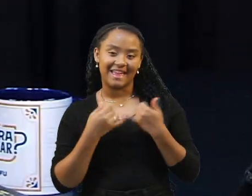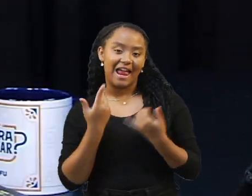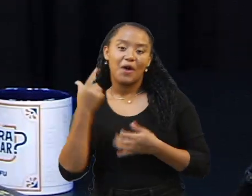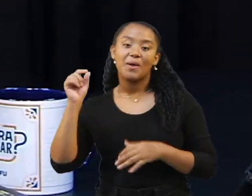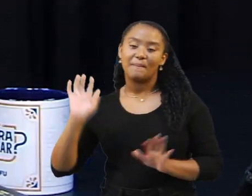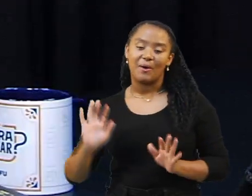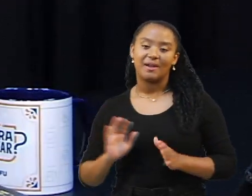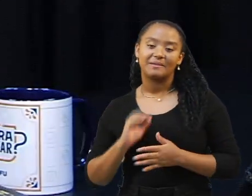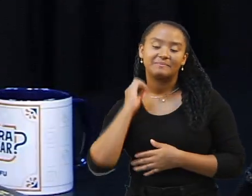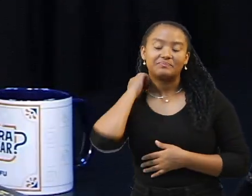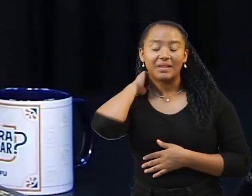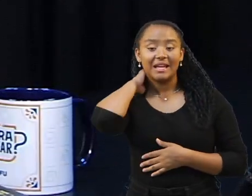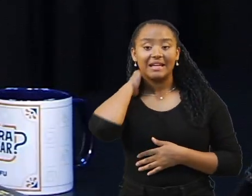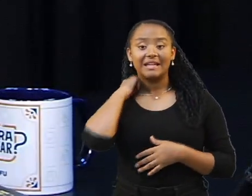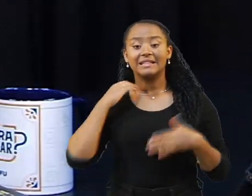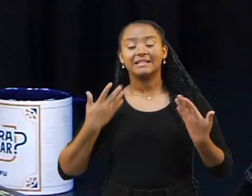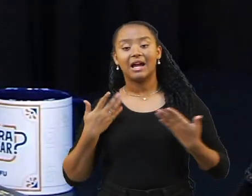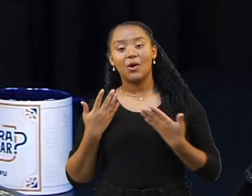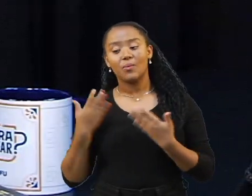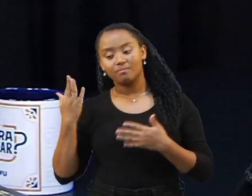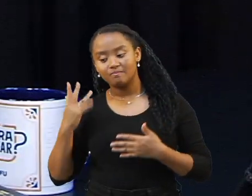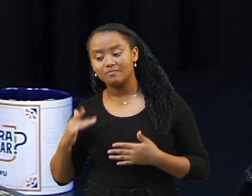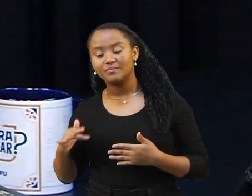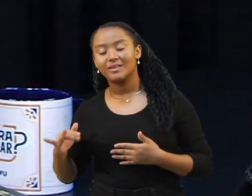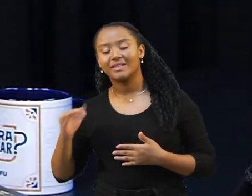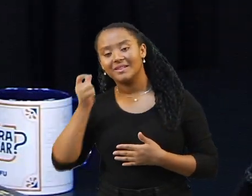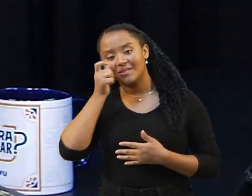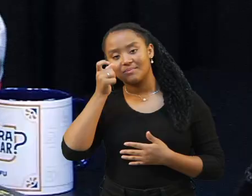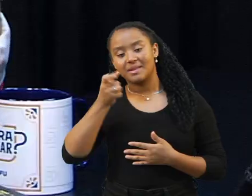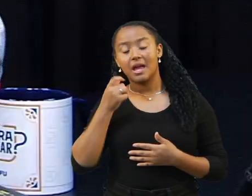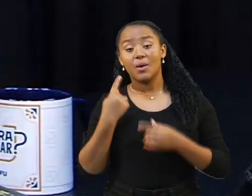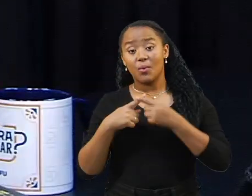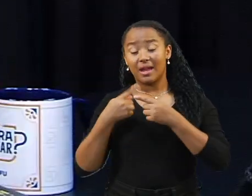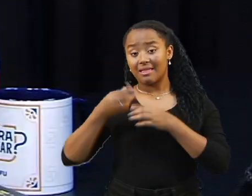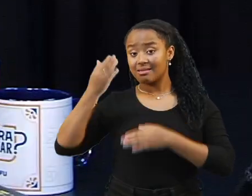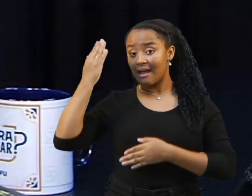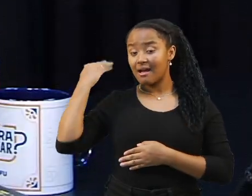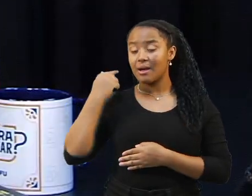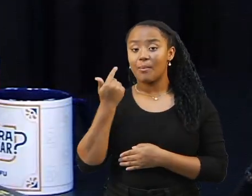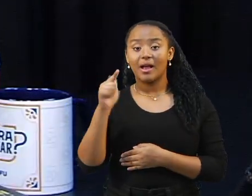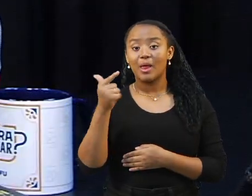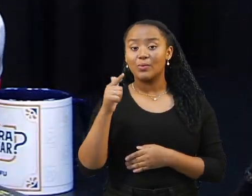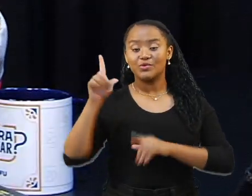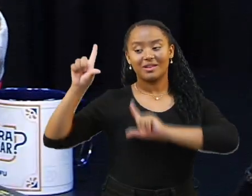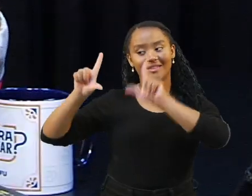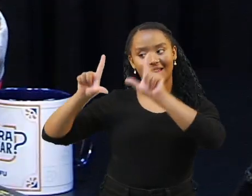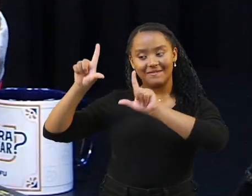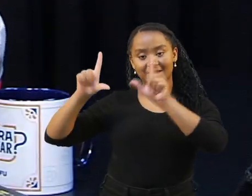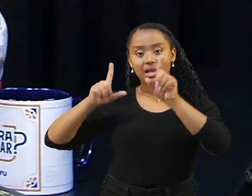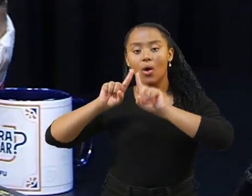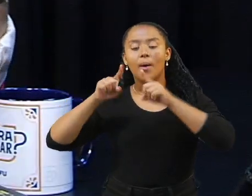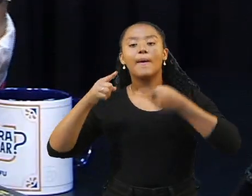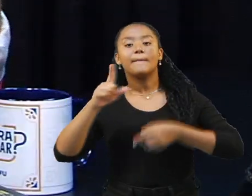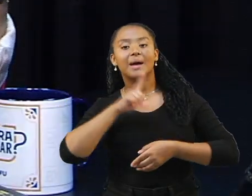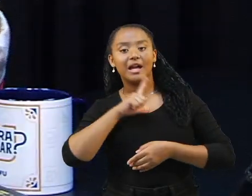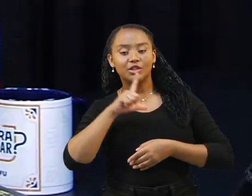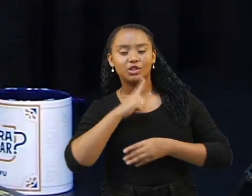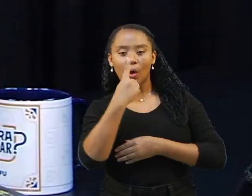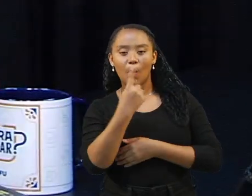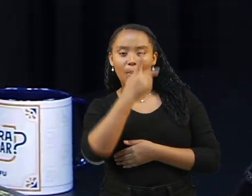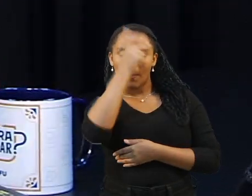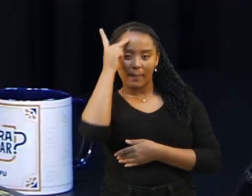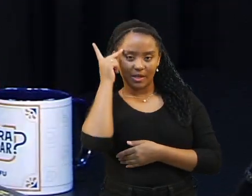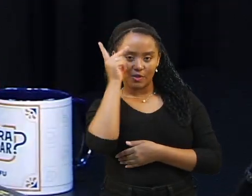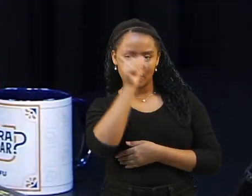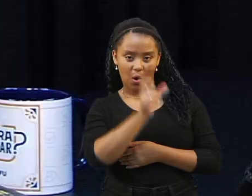muito interessante. Na época não tinha televisão, né? Mas tinha uma pessoa,